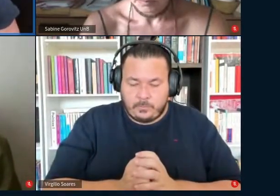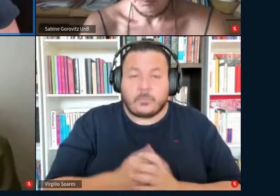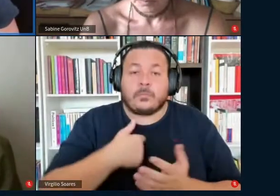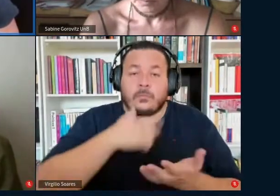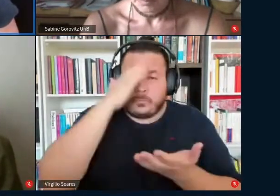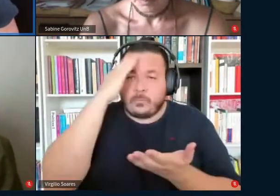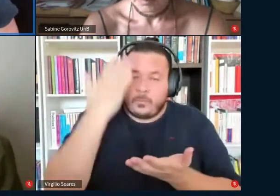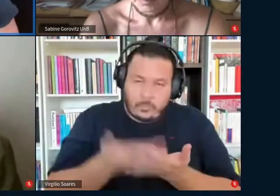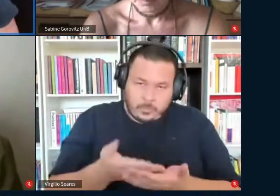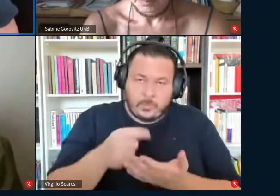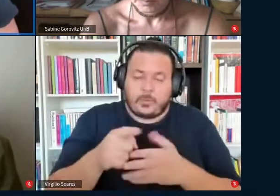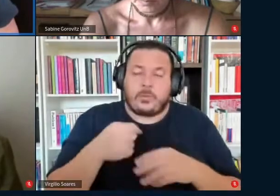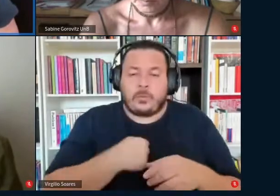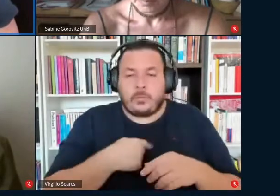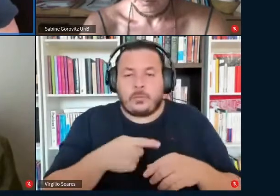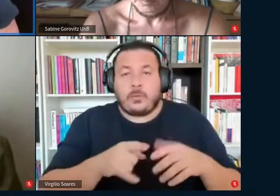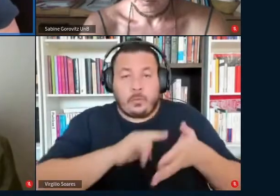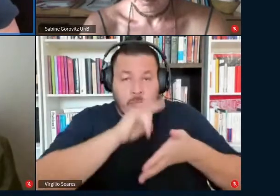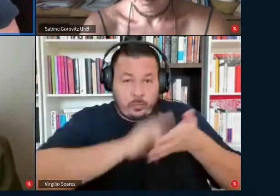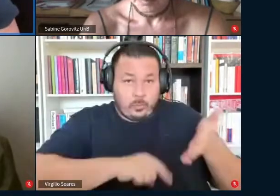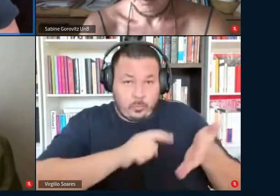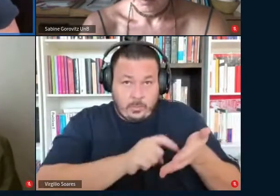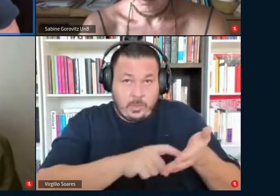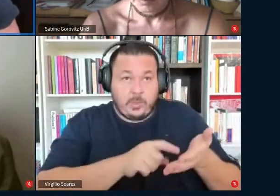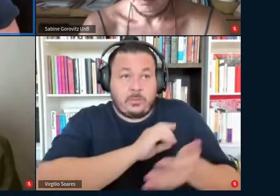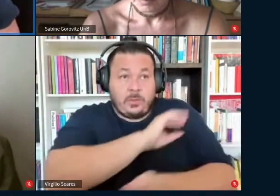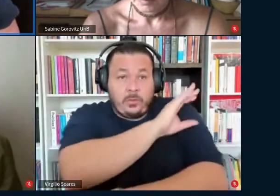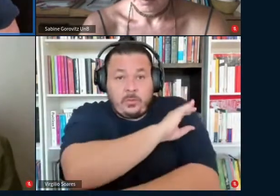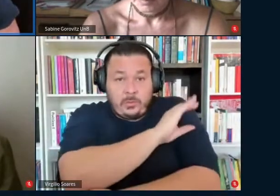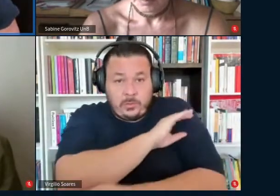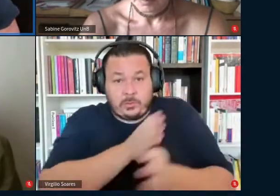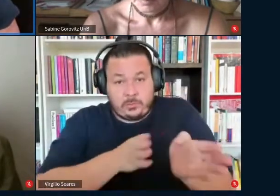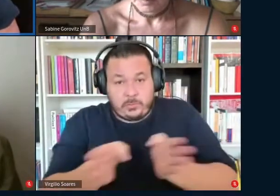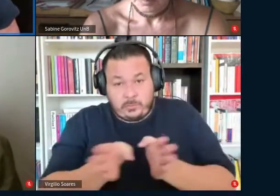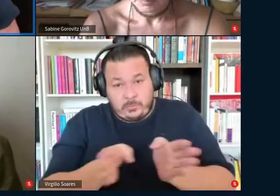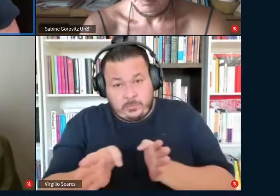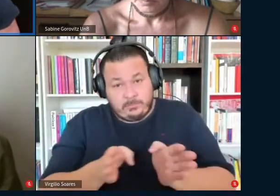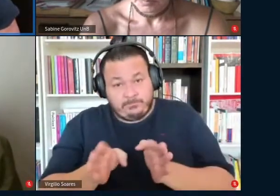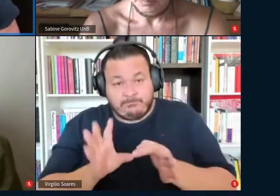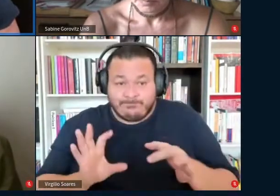esse documento da coordenação de acessibilidade tenha sido baseado